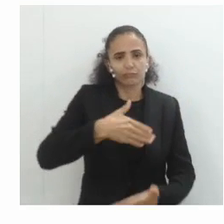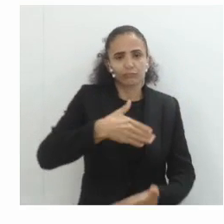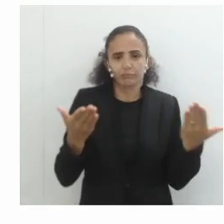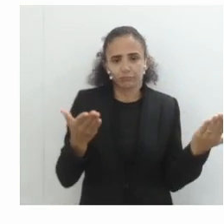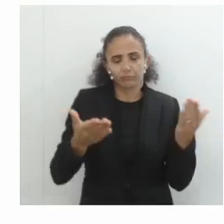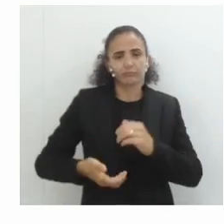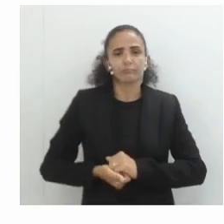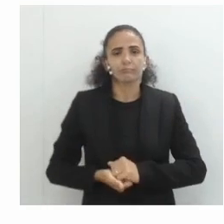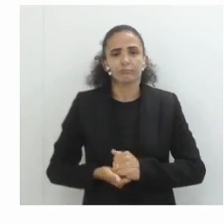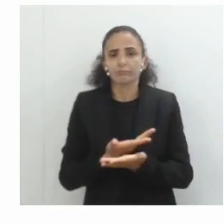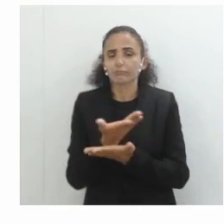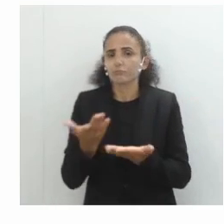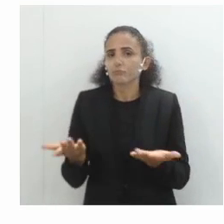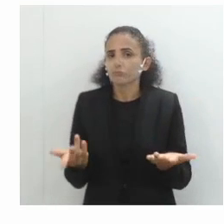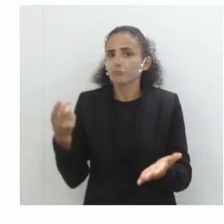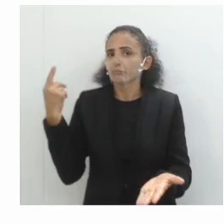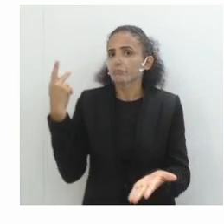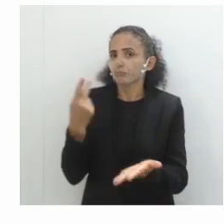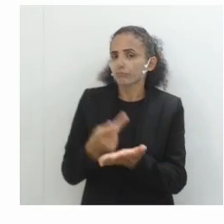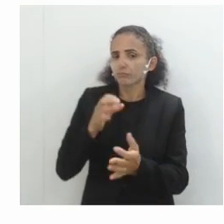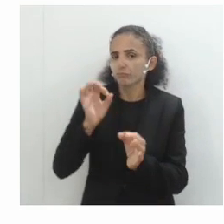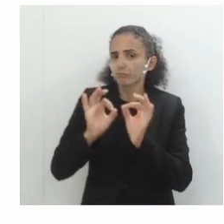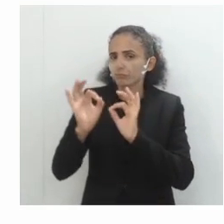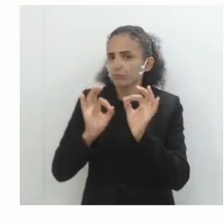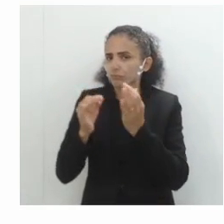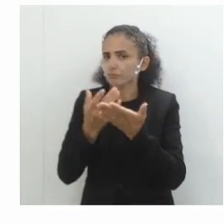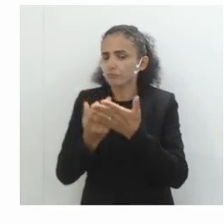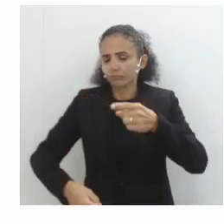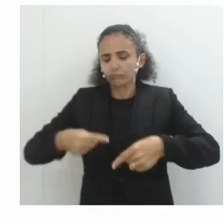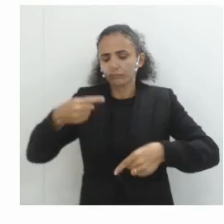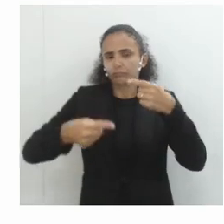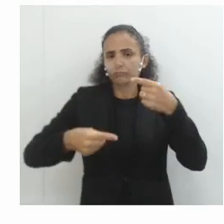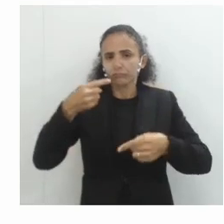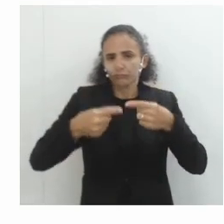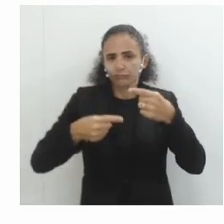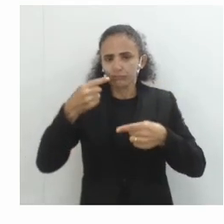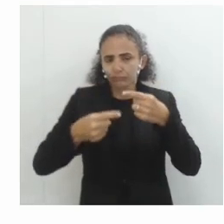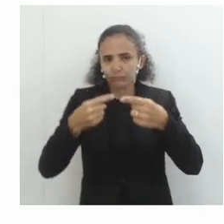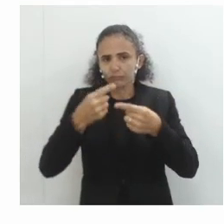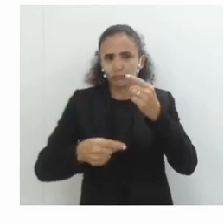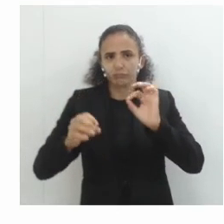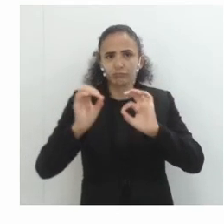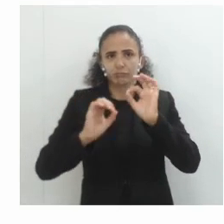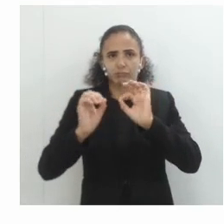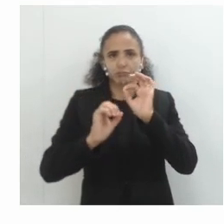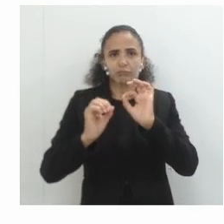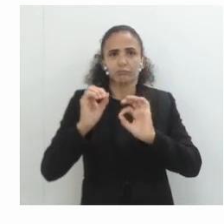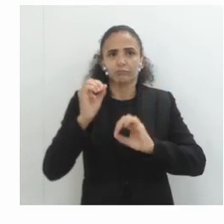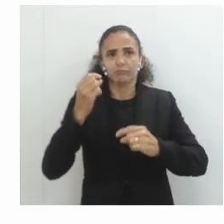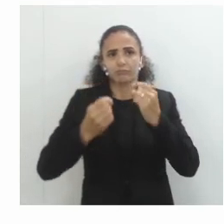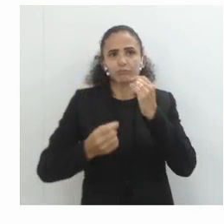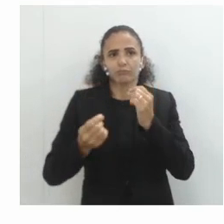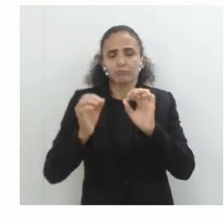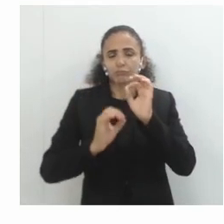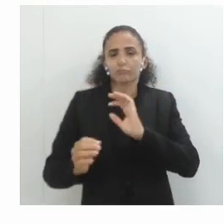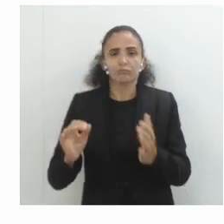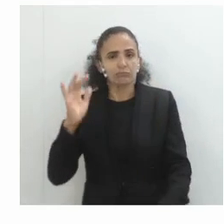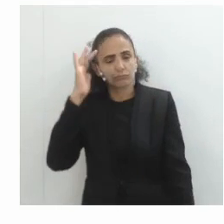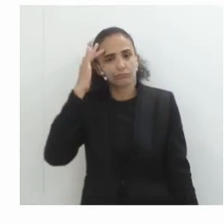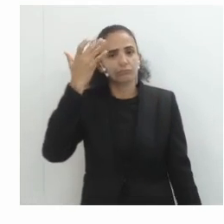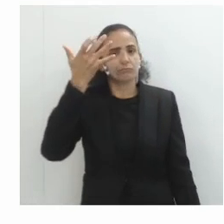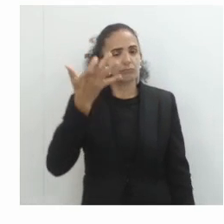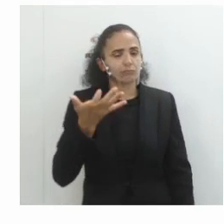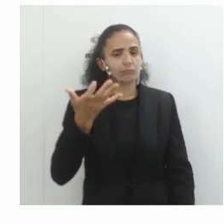Norte. E aí a tensão pela política nuclear da Coreia do Norte causa